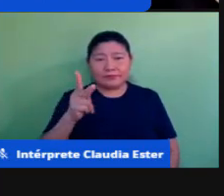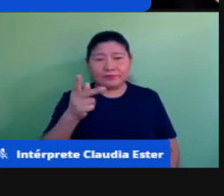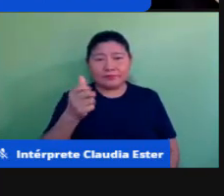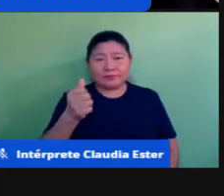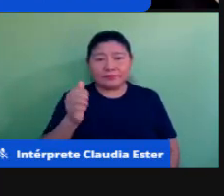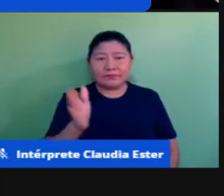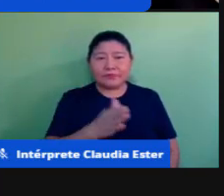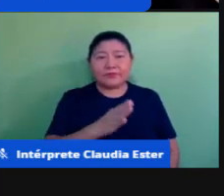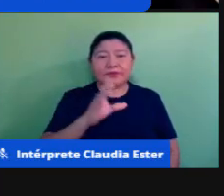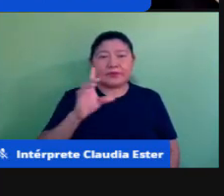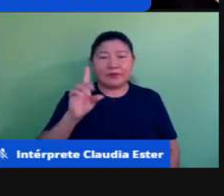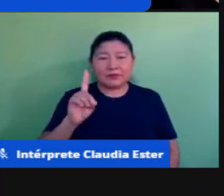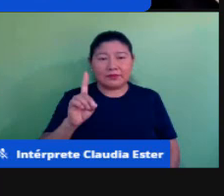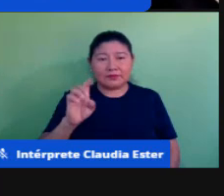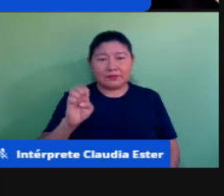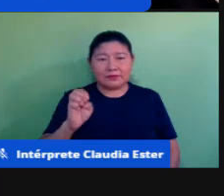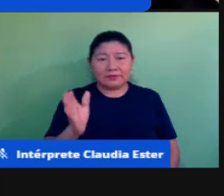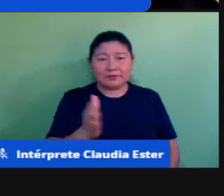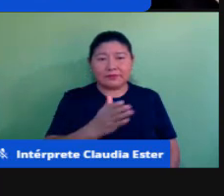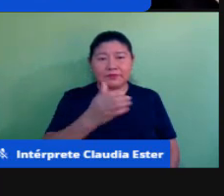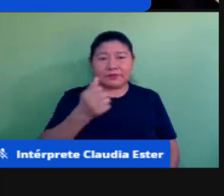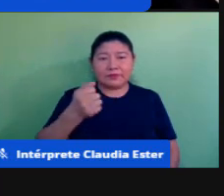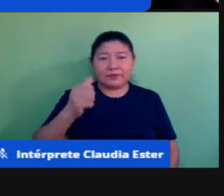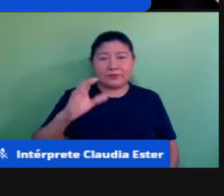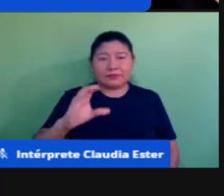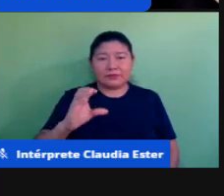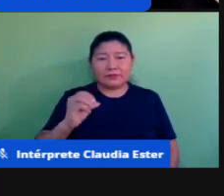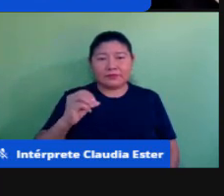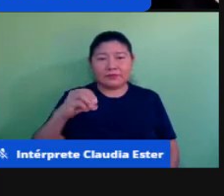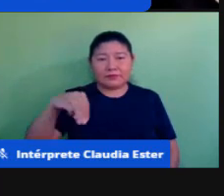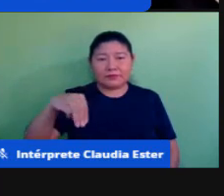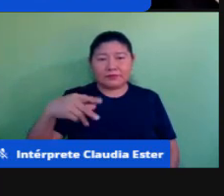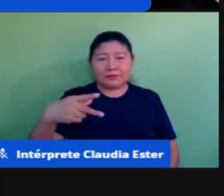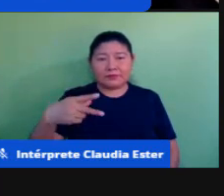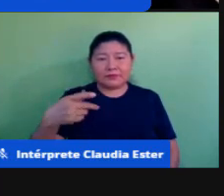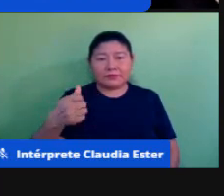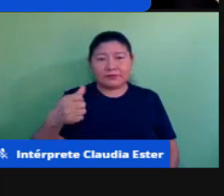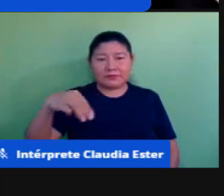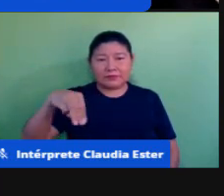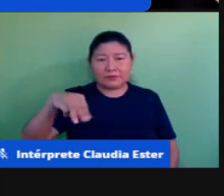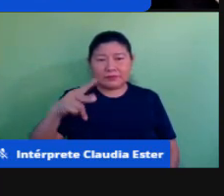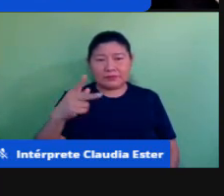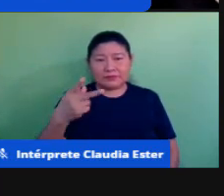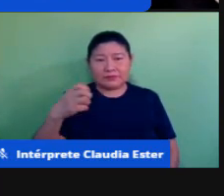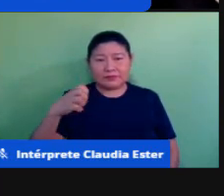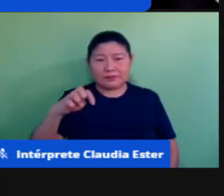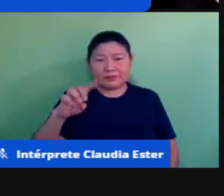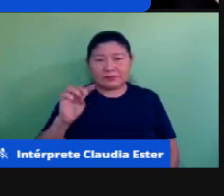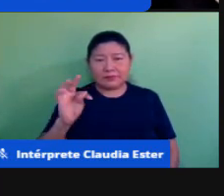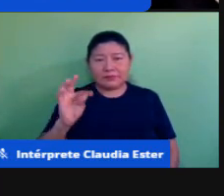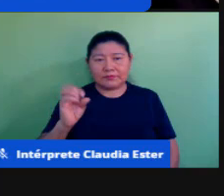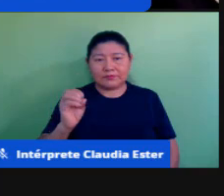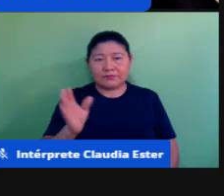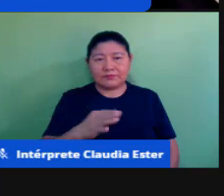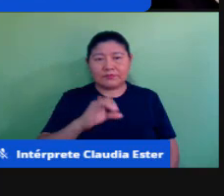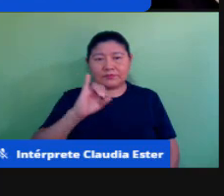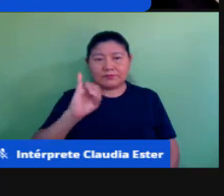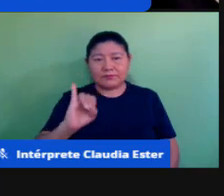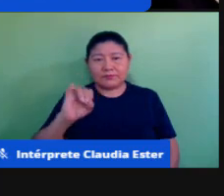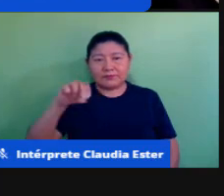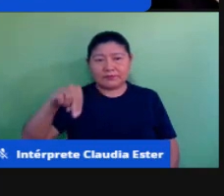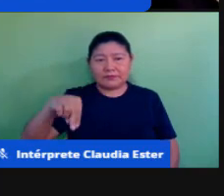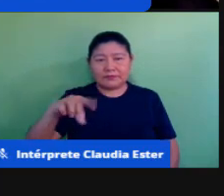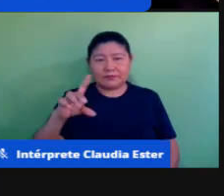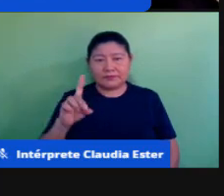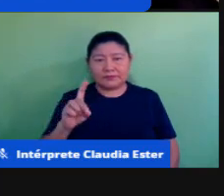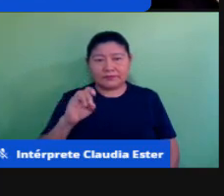individual. Como vocês já tiveram o primeiro contato com a família, já estão com aquela interação, né? Imagino eu que vocês